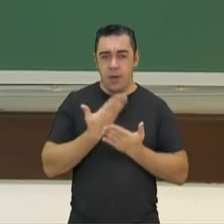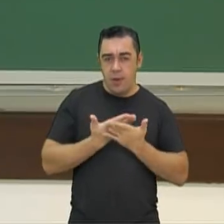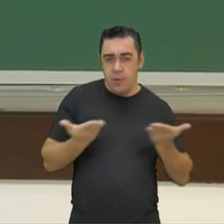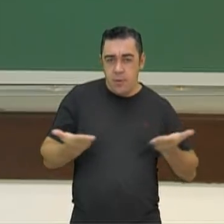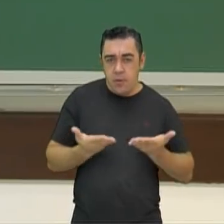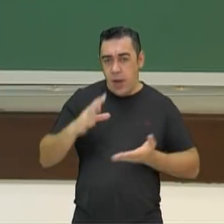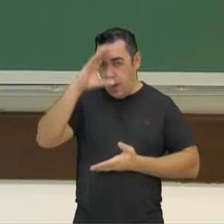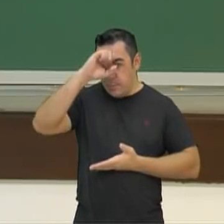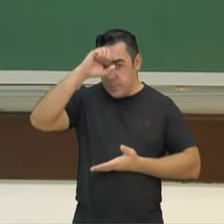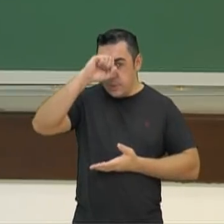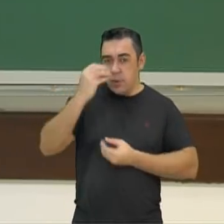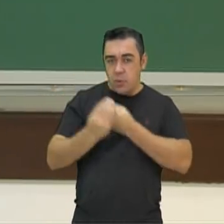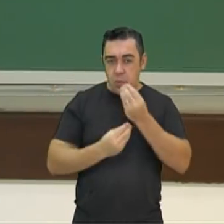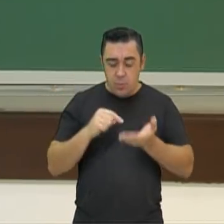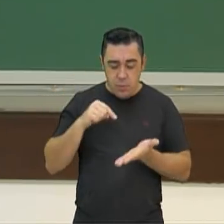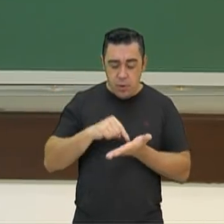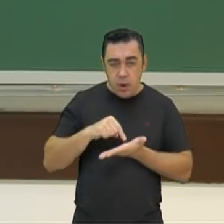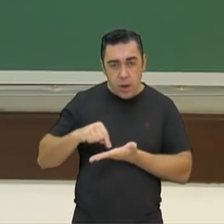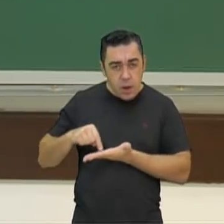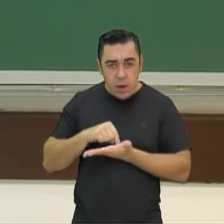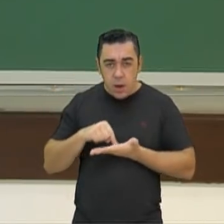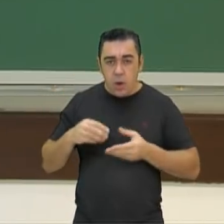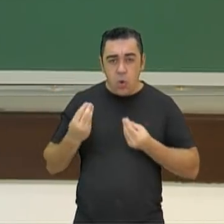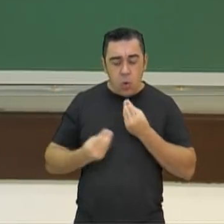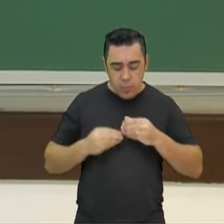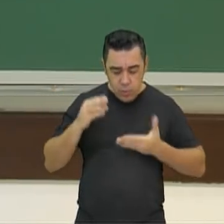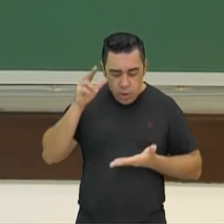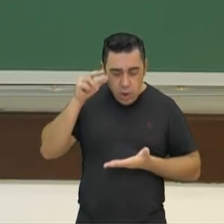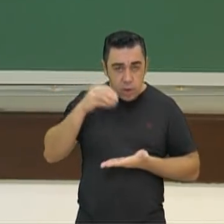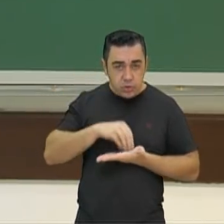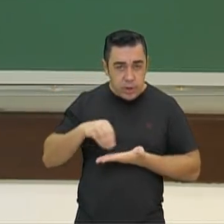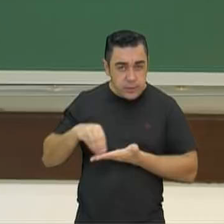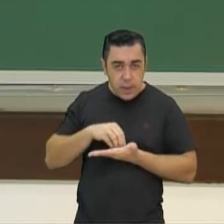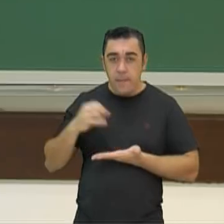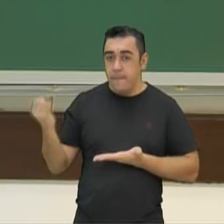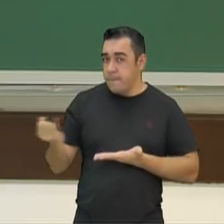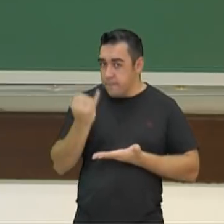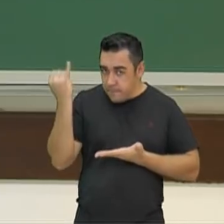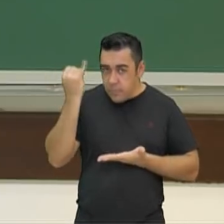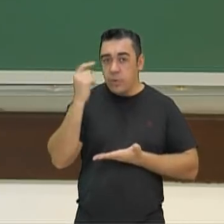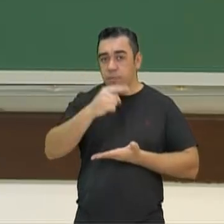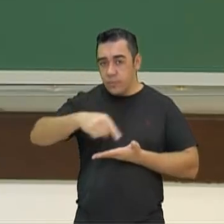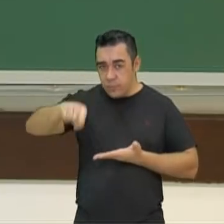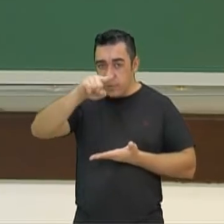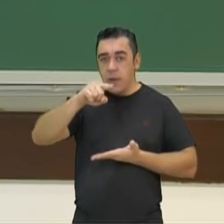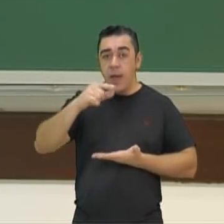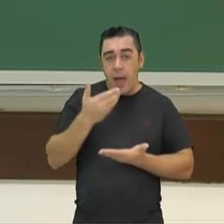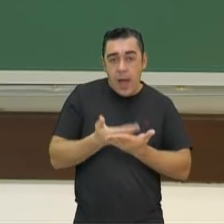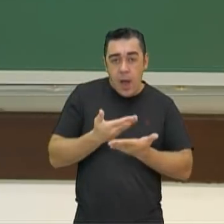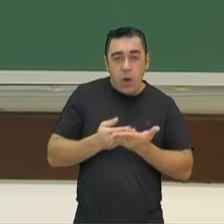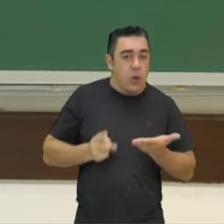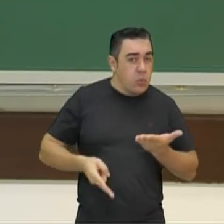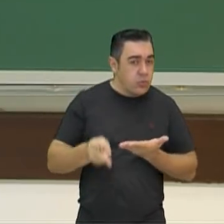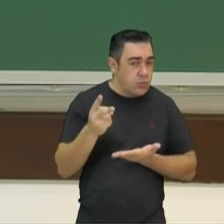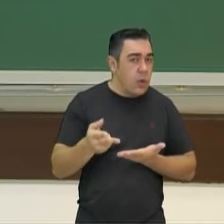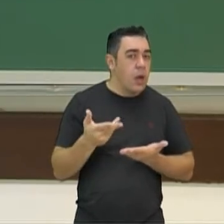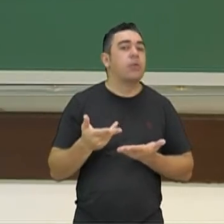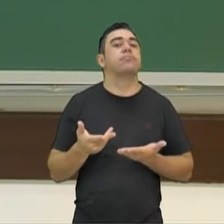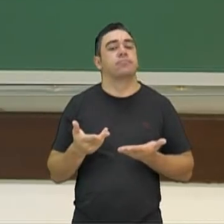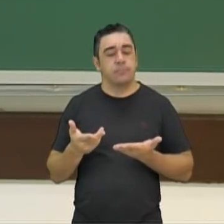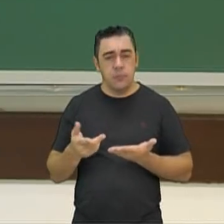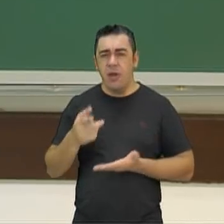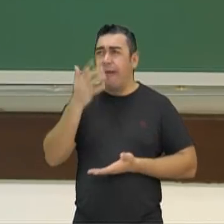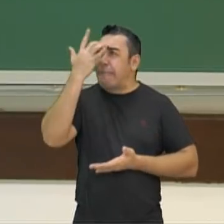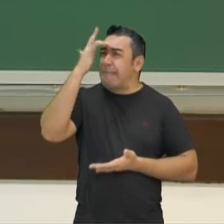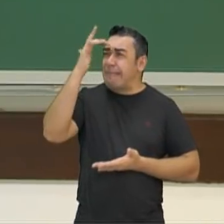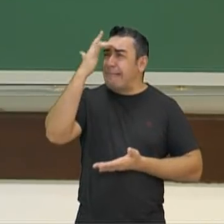aprendido esse princípio do tabuleiro, das peças de xadrez. É muito importante essa aula para a continuidade do jogo. Então, não sei